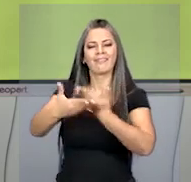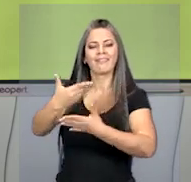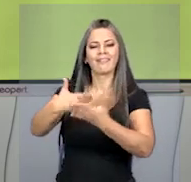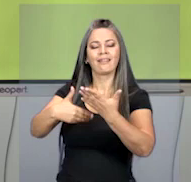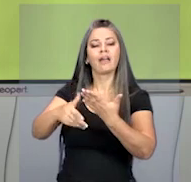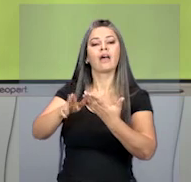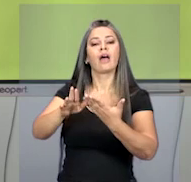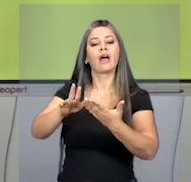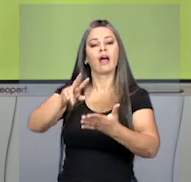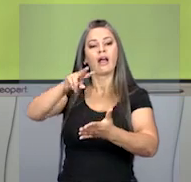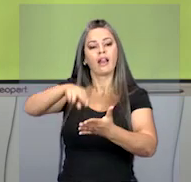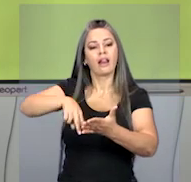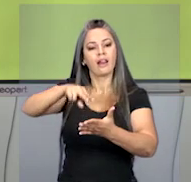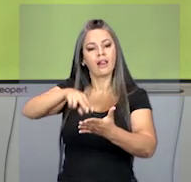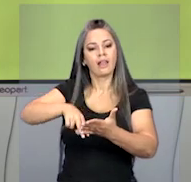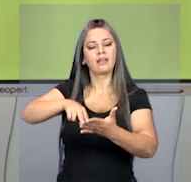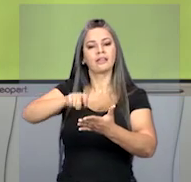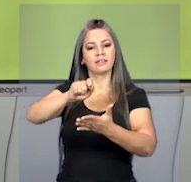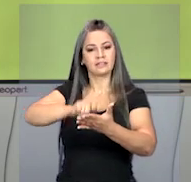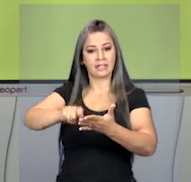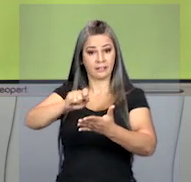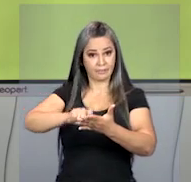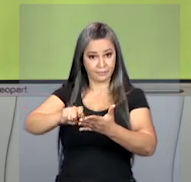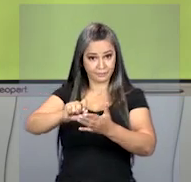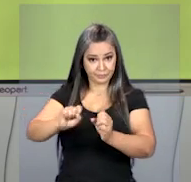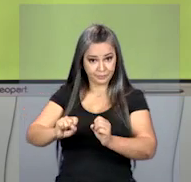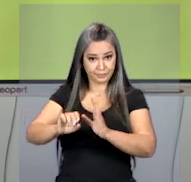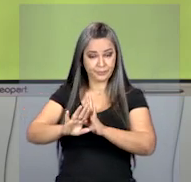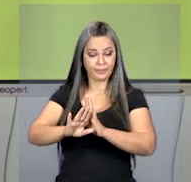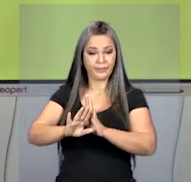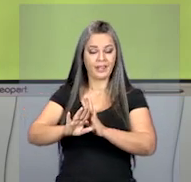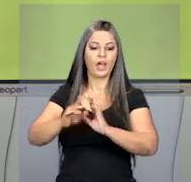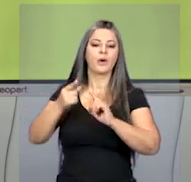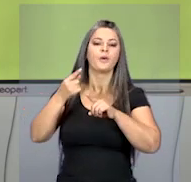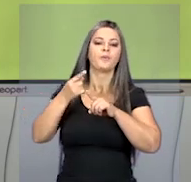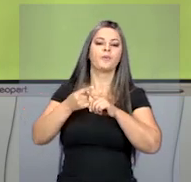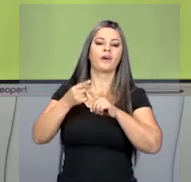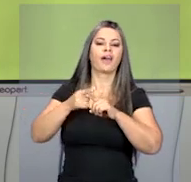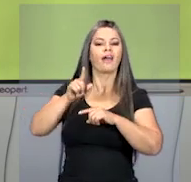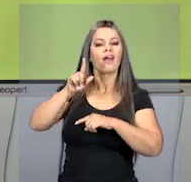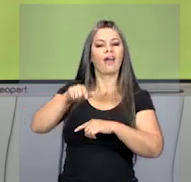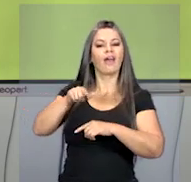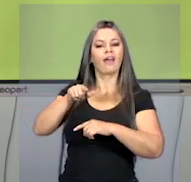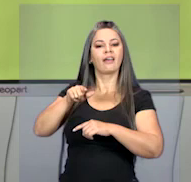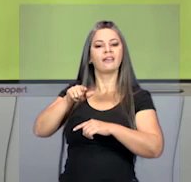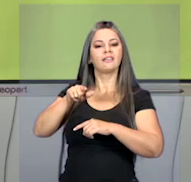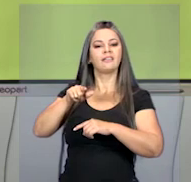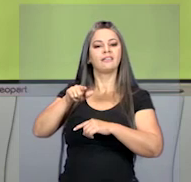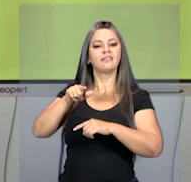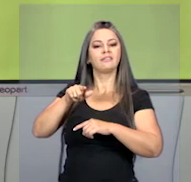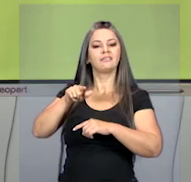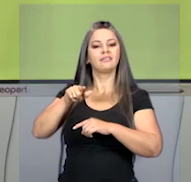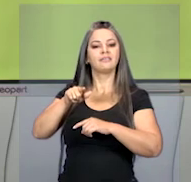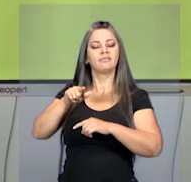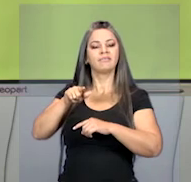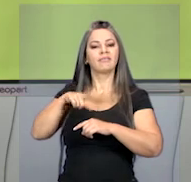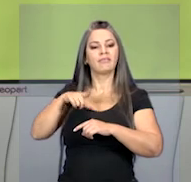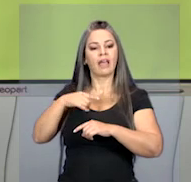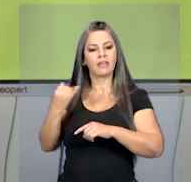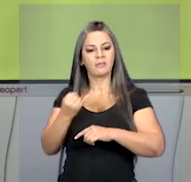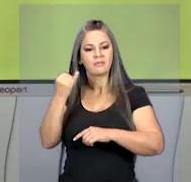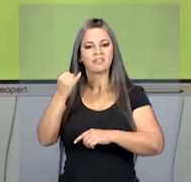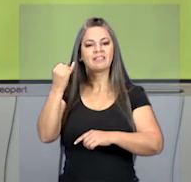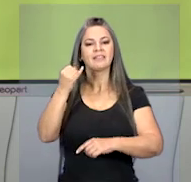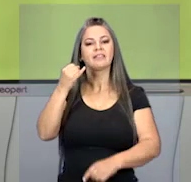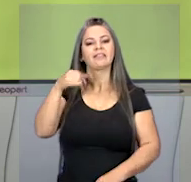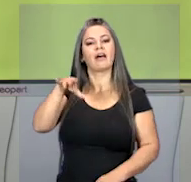ler, mas sabe falar. Por quê? Esse é o papel da oralidade, né? Aquele momento em que você fala, em que